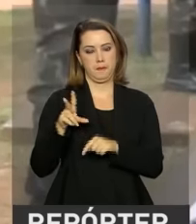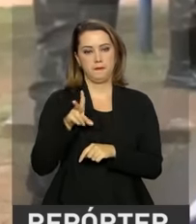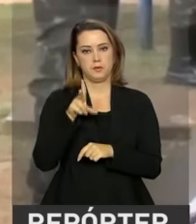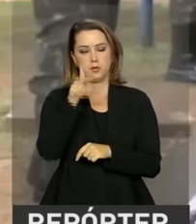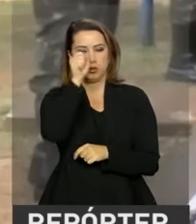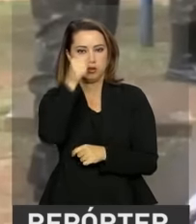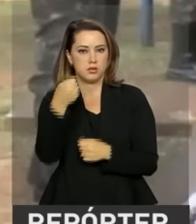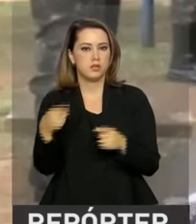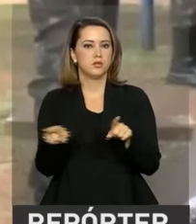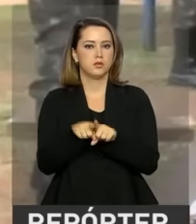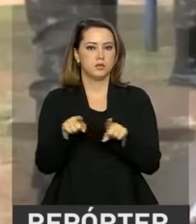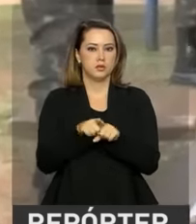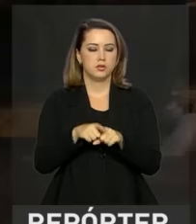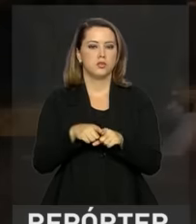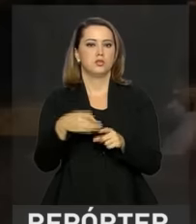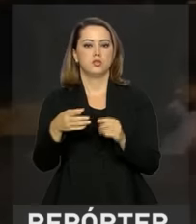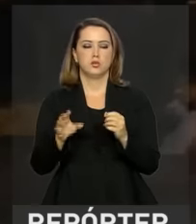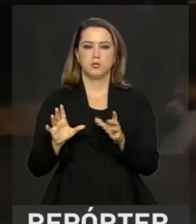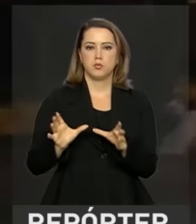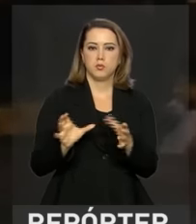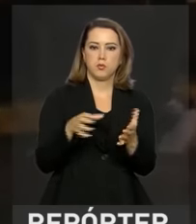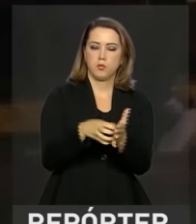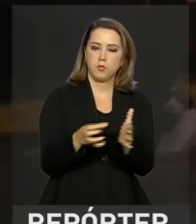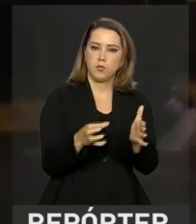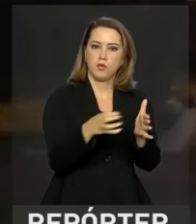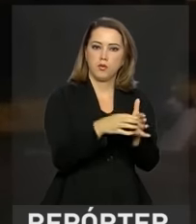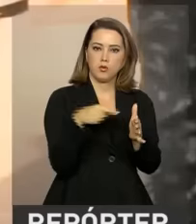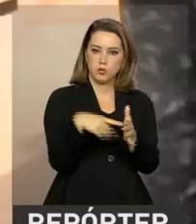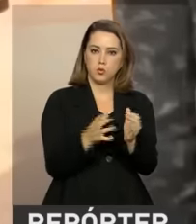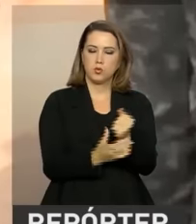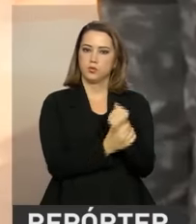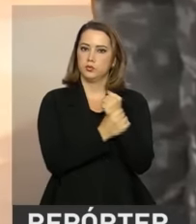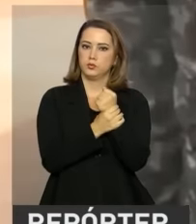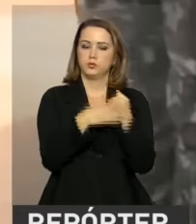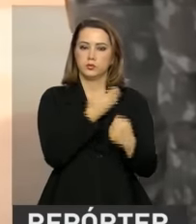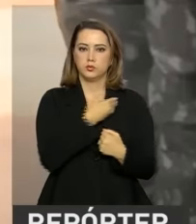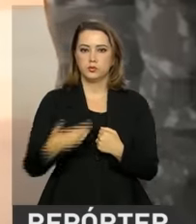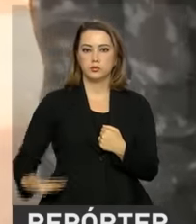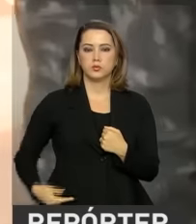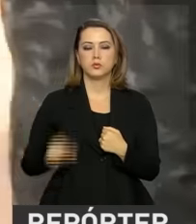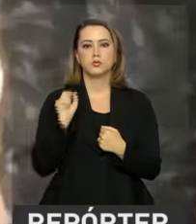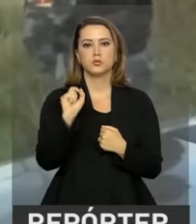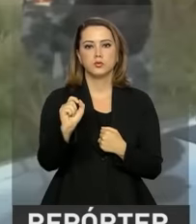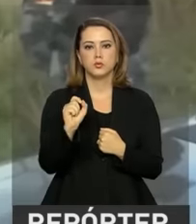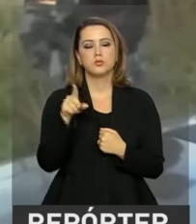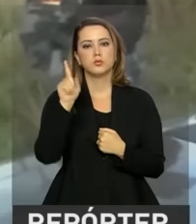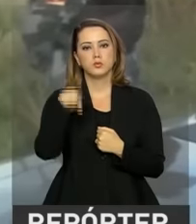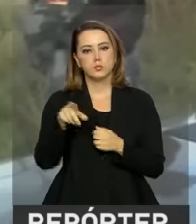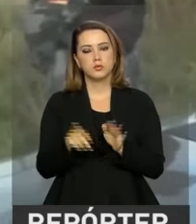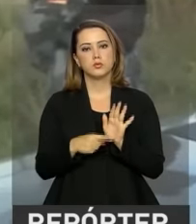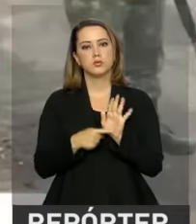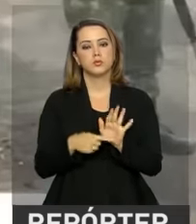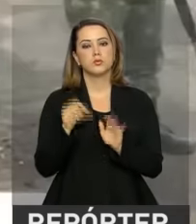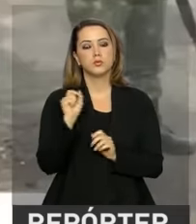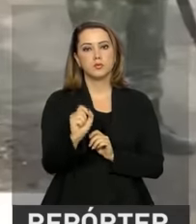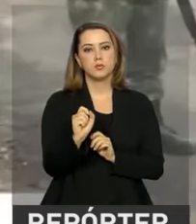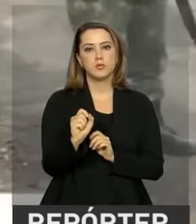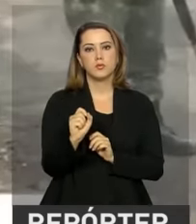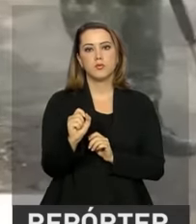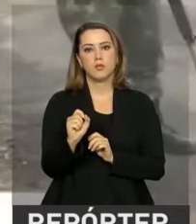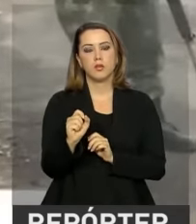os segura públ a operação presta